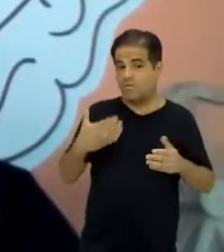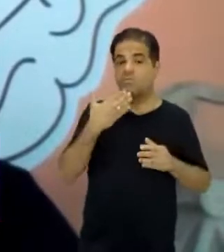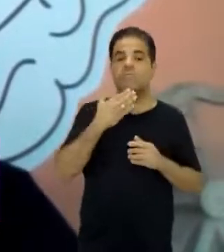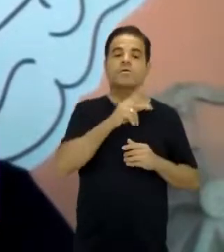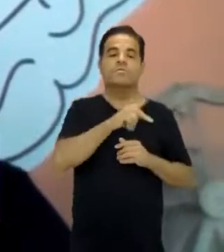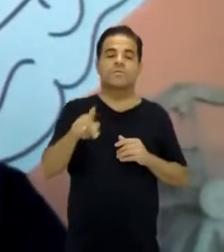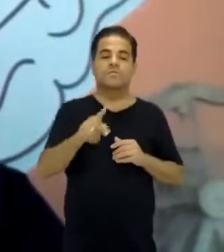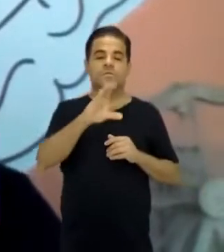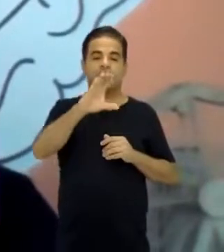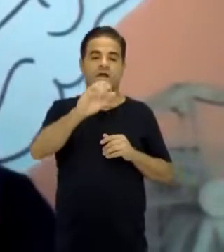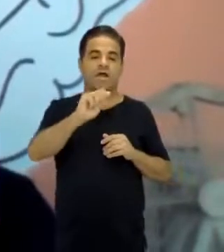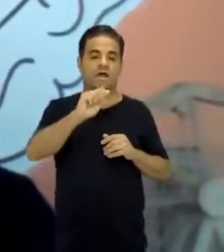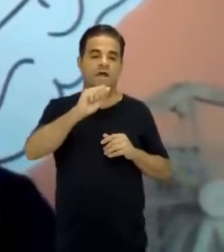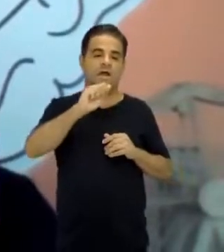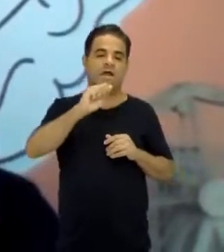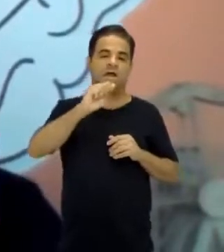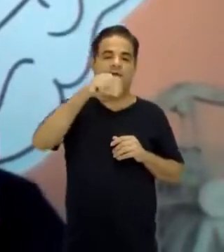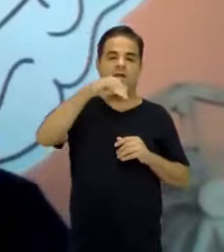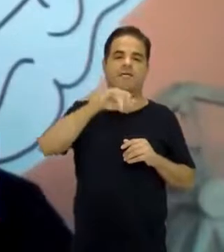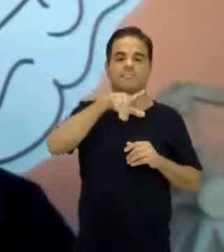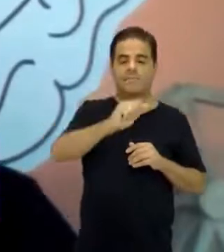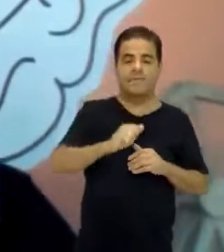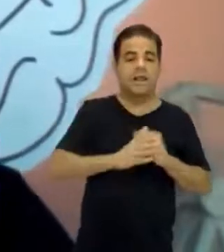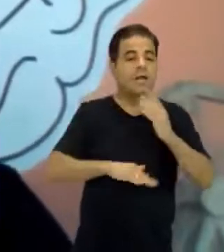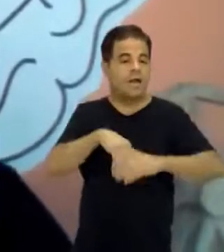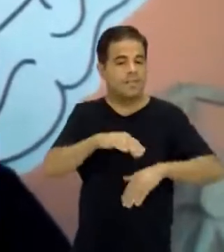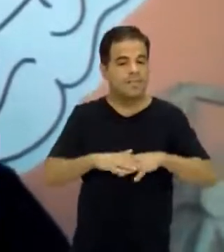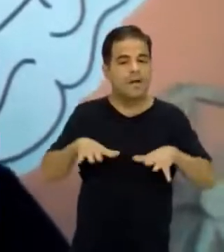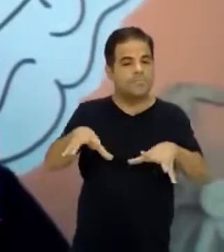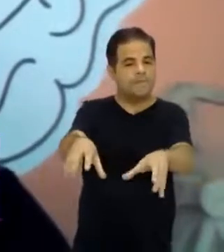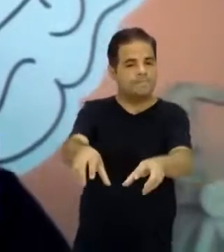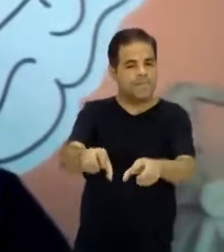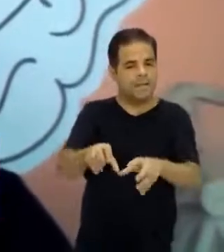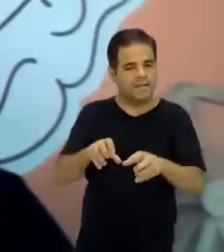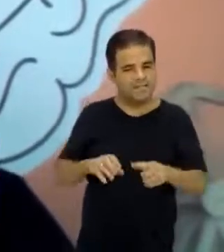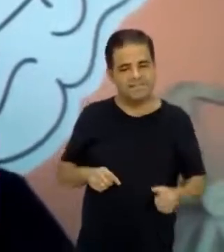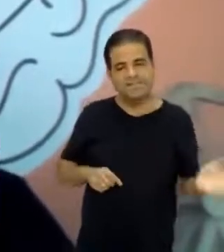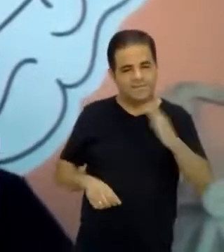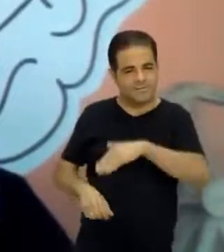professora Camila para dar sequência ao Mão na Massa. É com você, Camila.